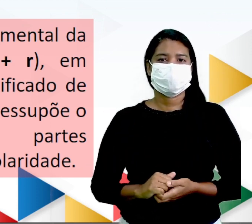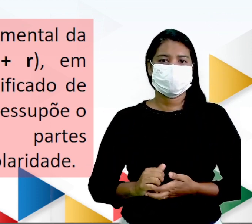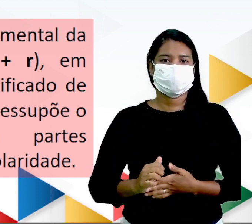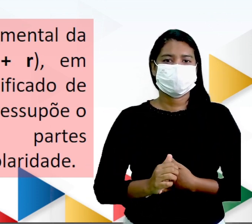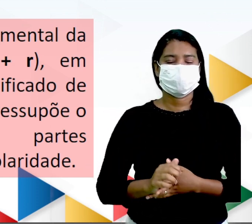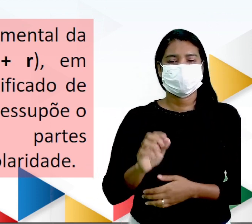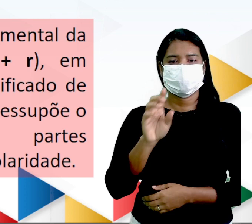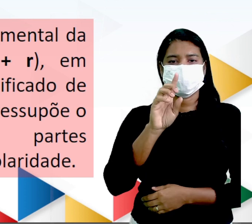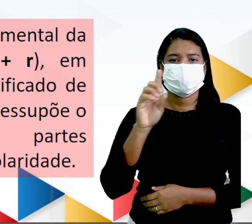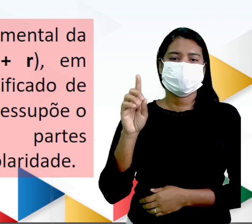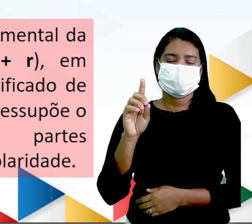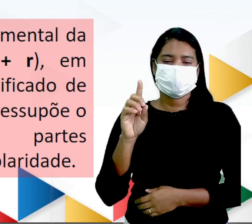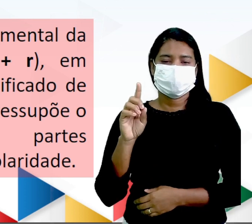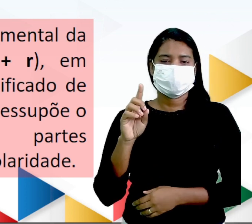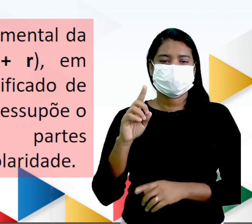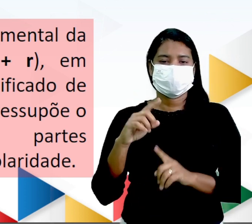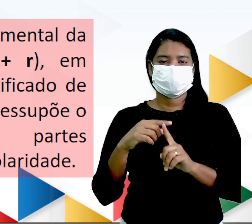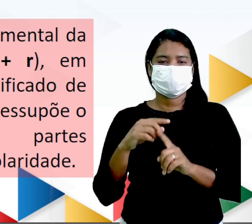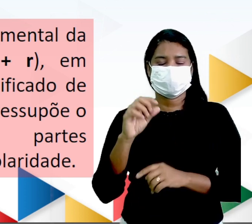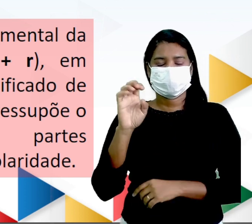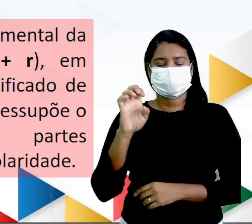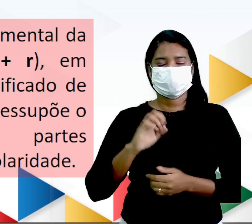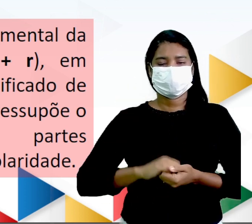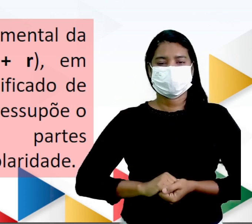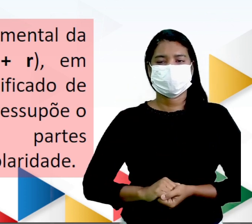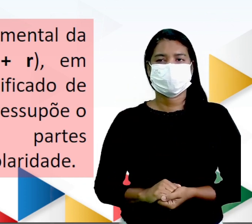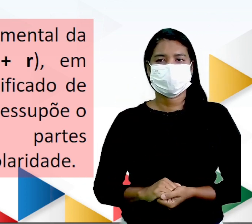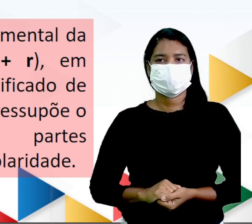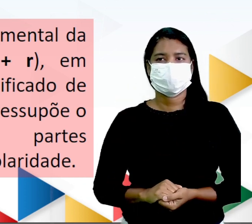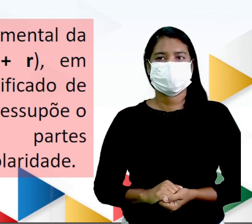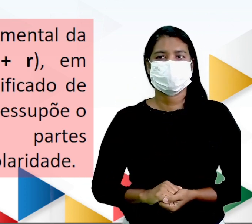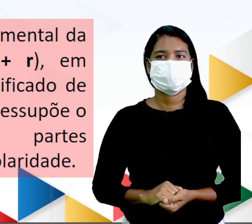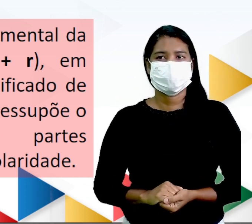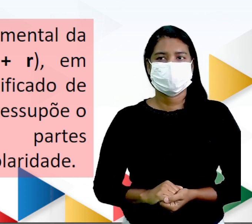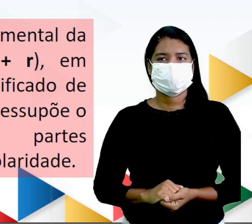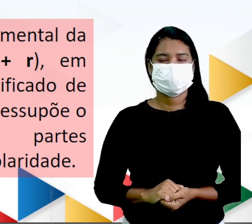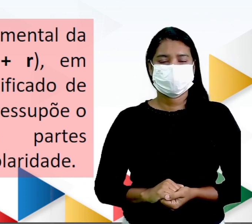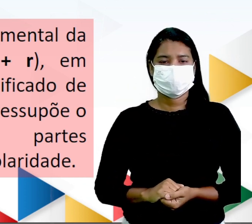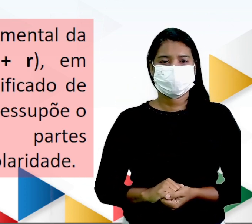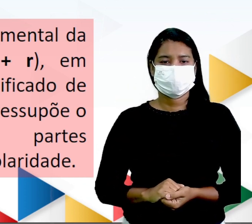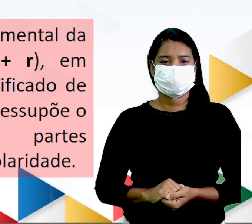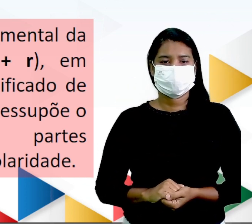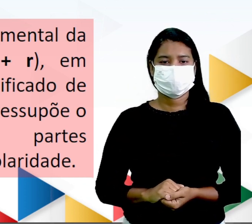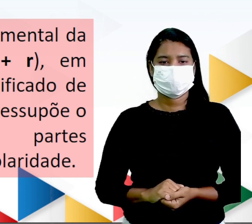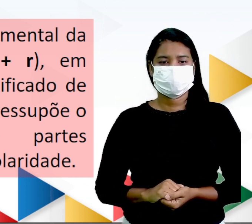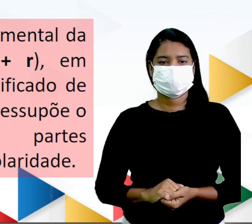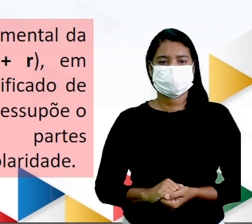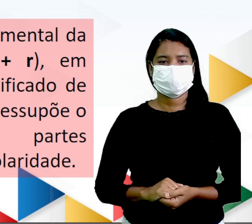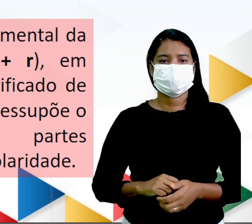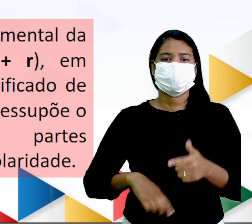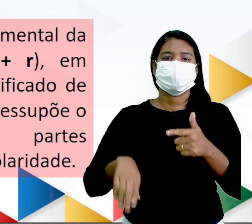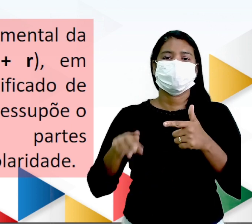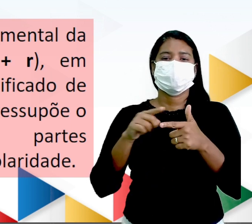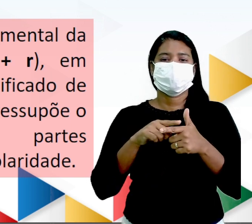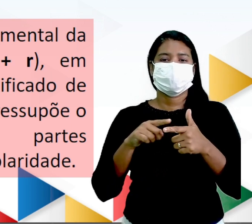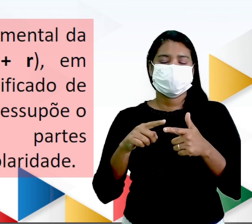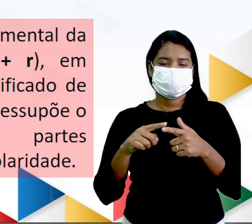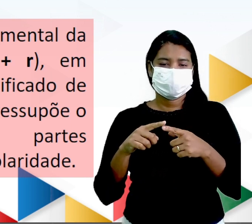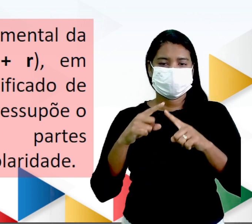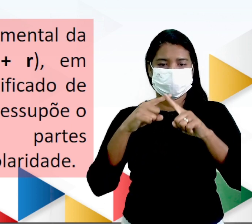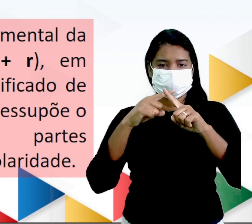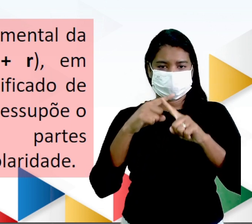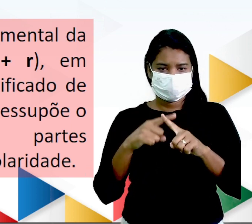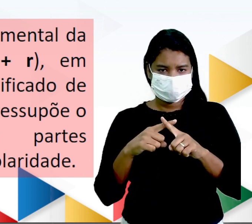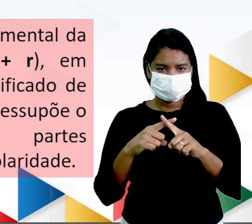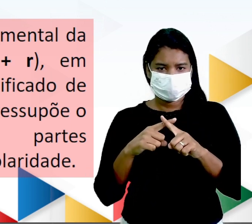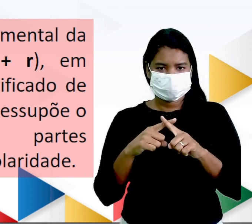a Dzinho vezes Q mais R. Vou traduzir para você, tá? É o dividendo igual o divisor vezes o quociente